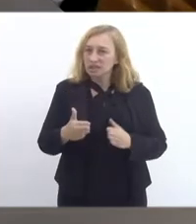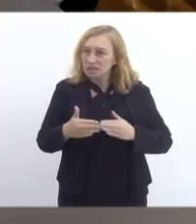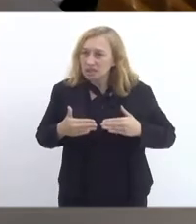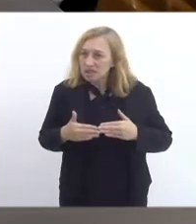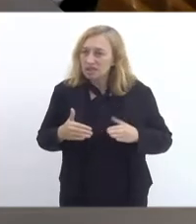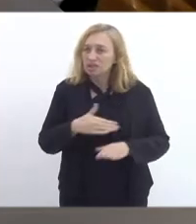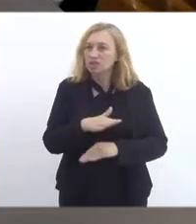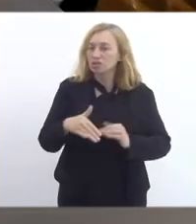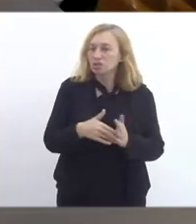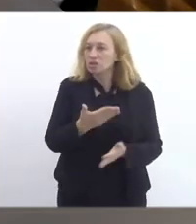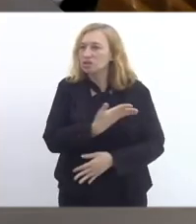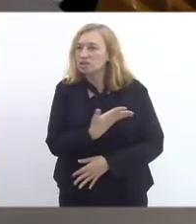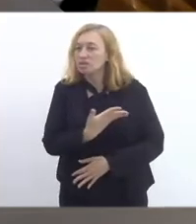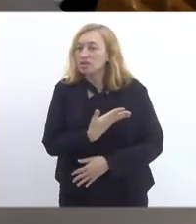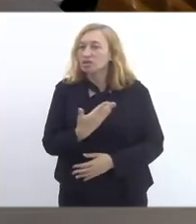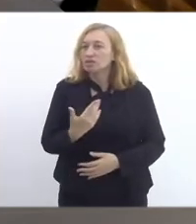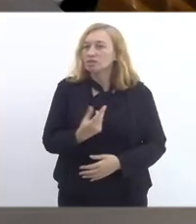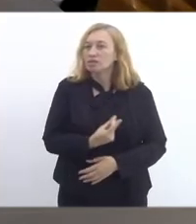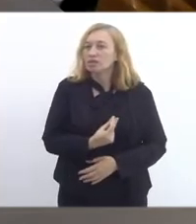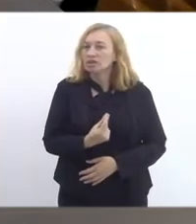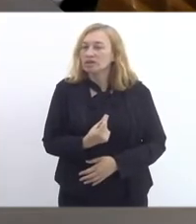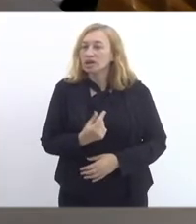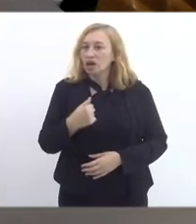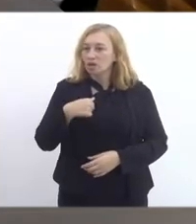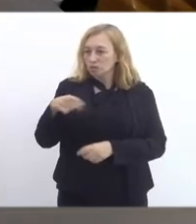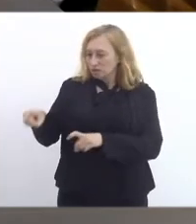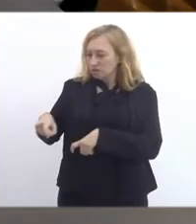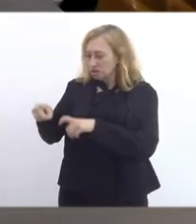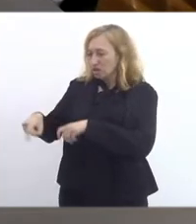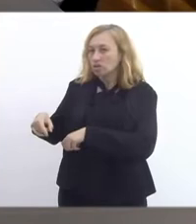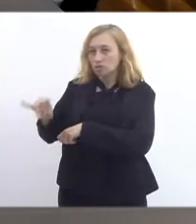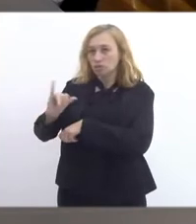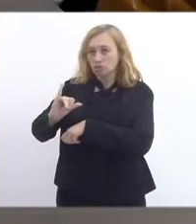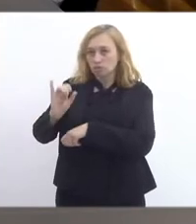demais companheiros, que eu estou em deslocamento aqui no interior do Estado,